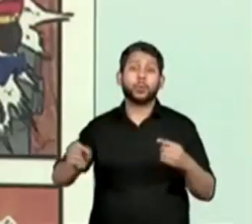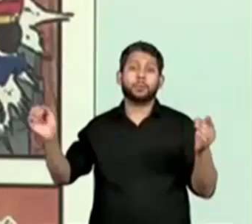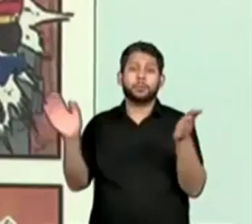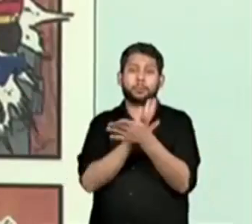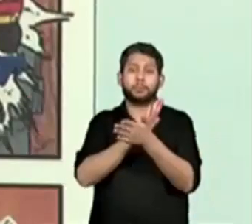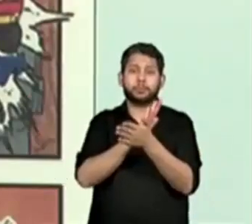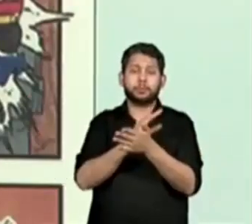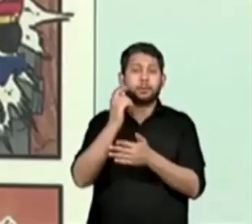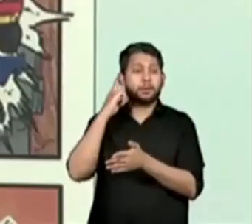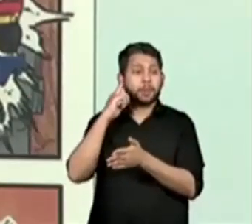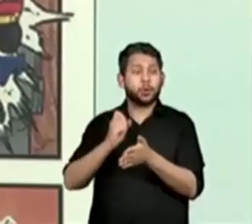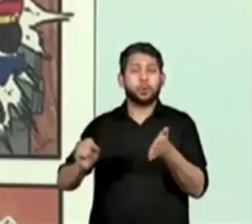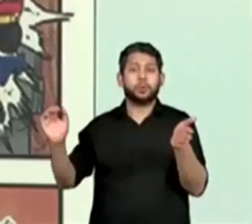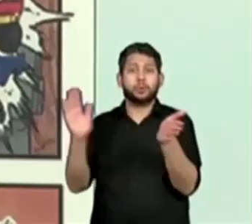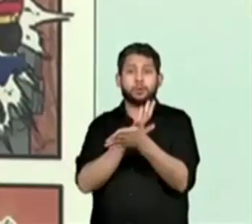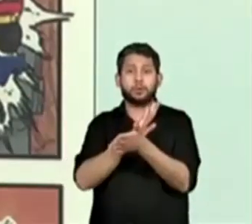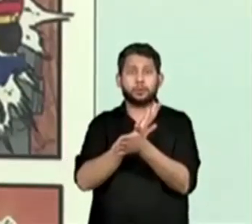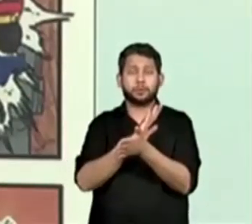ó.